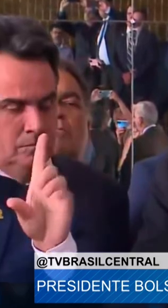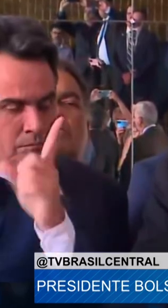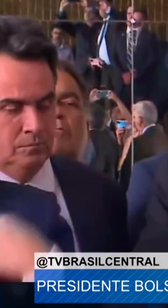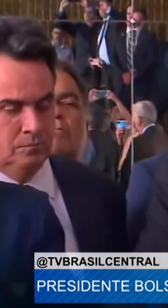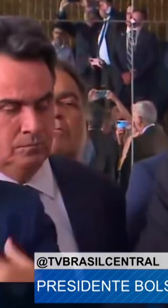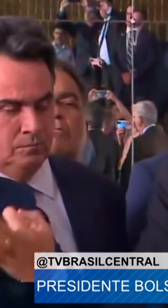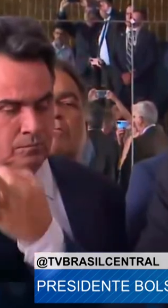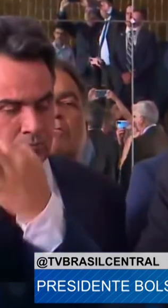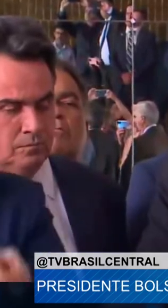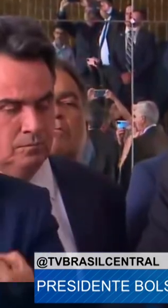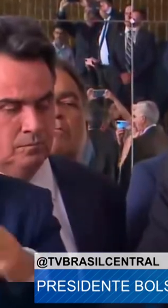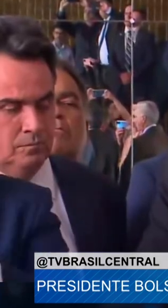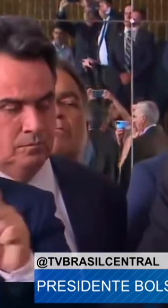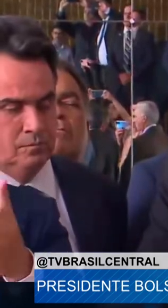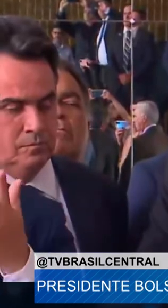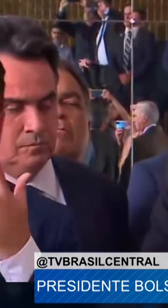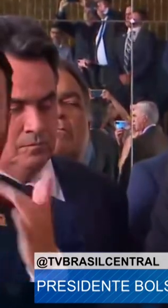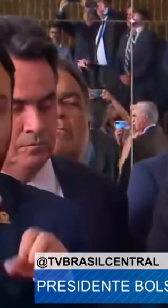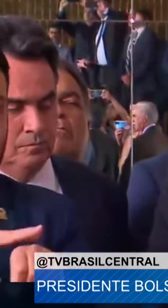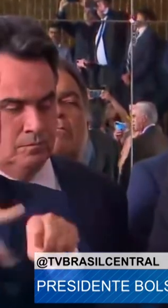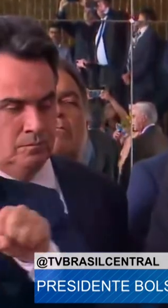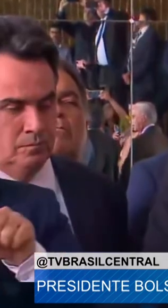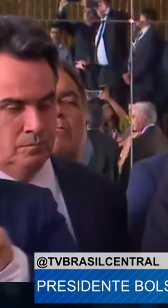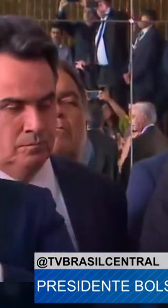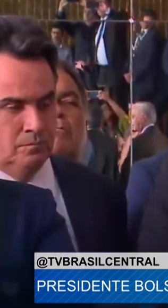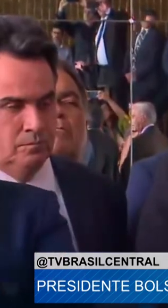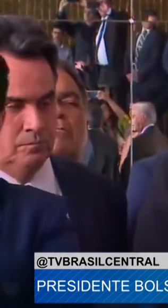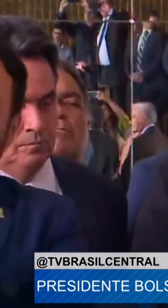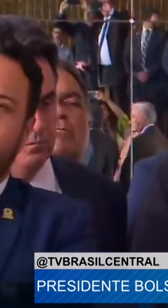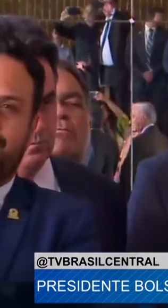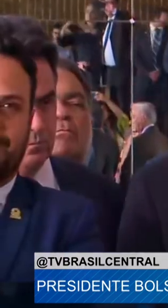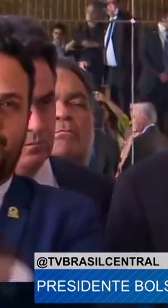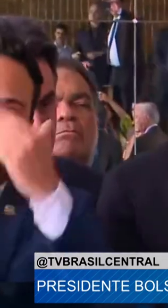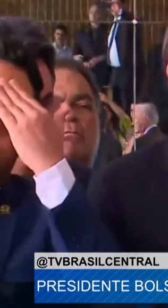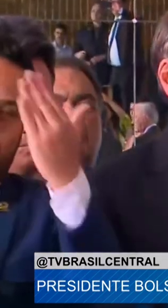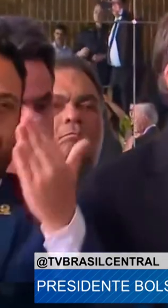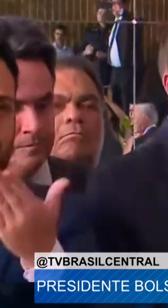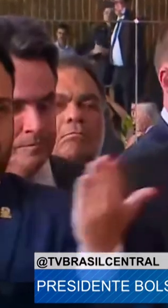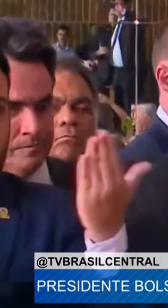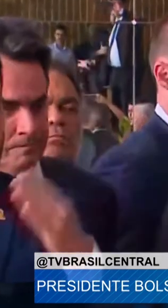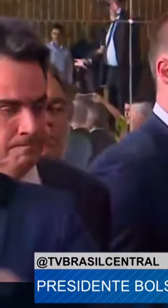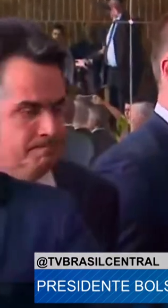honestidade e as cores verde e amarela da nossa bandeira. Muito obrigado.